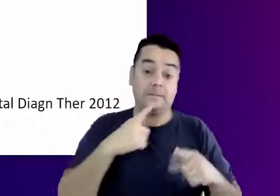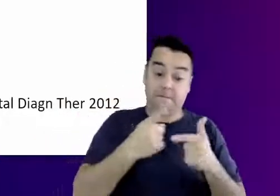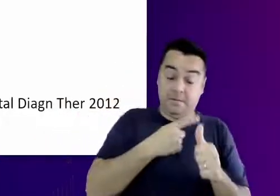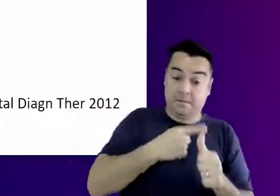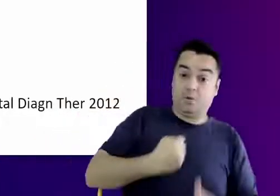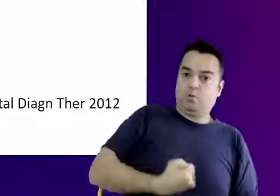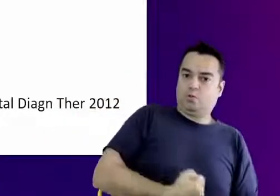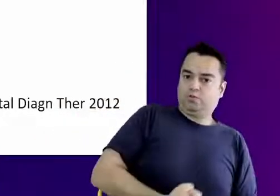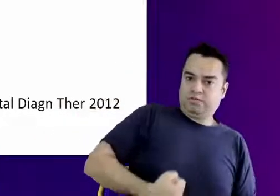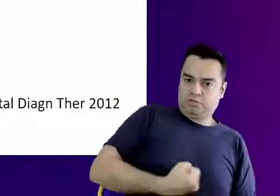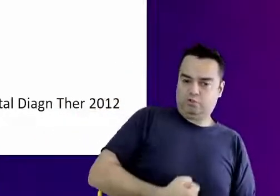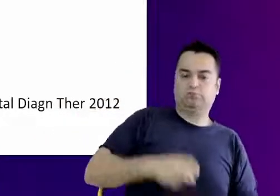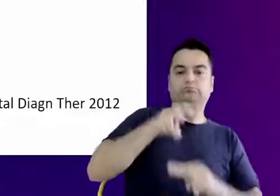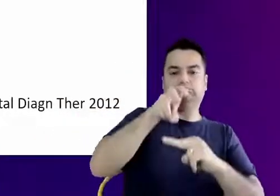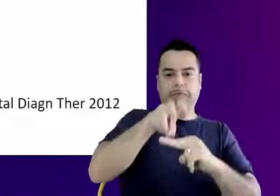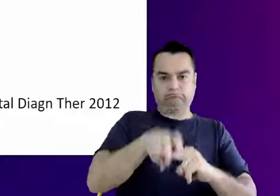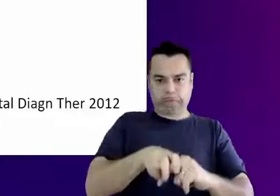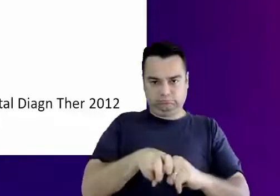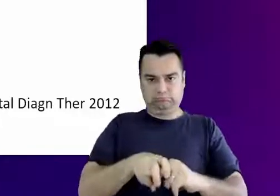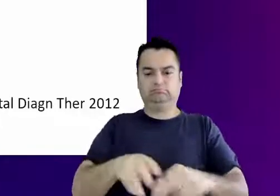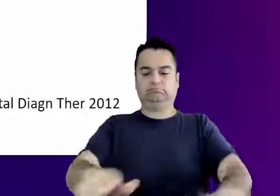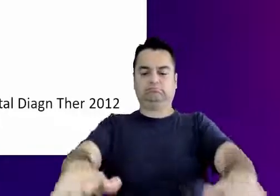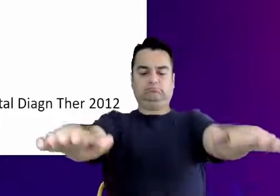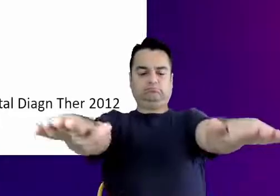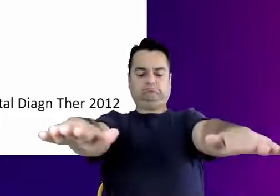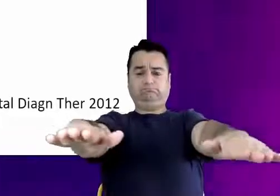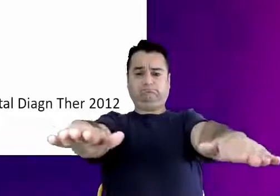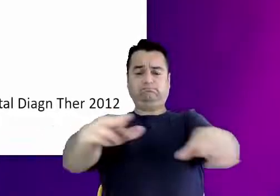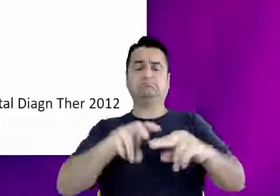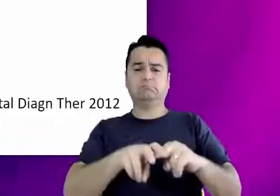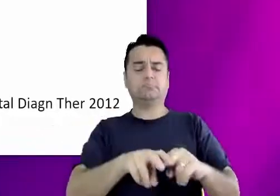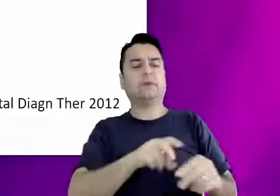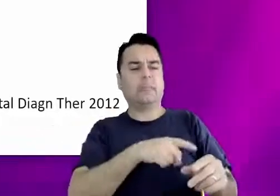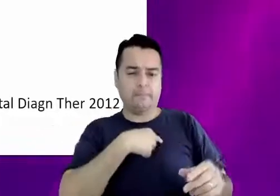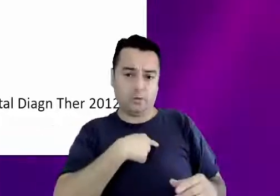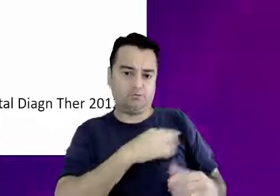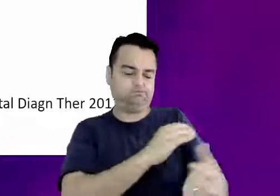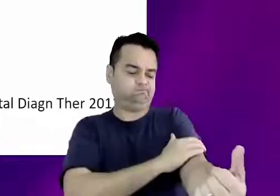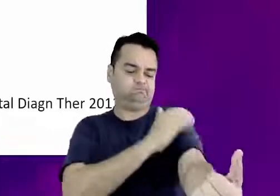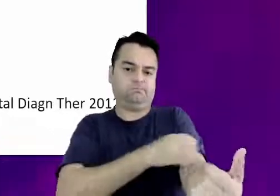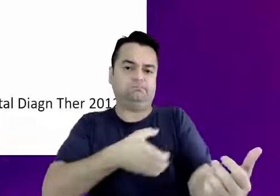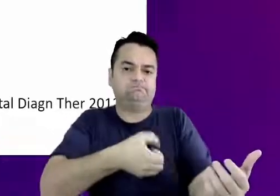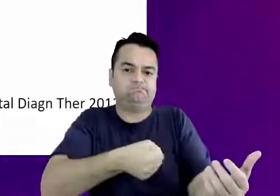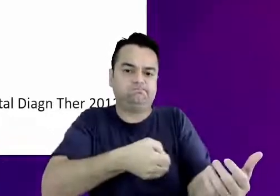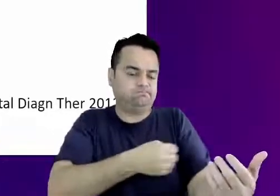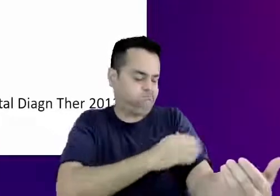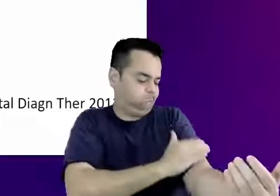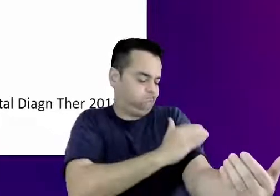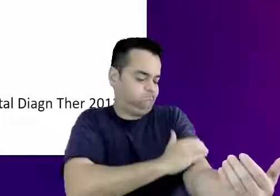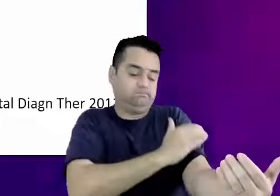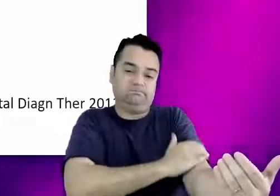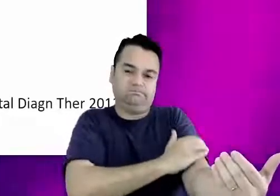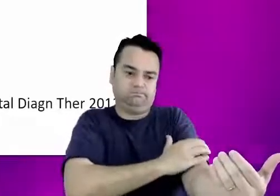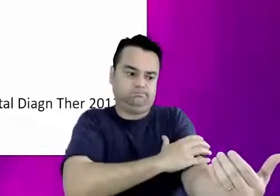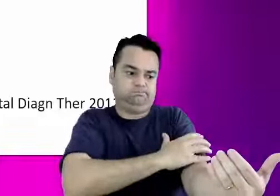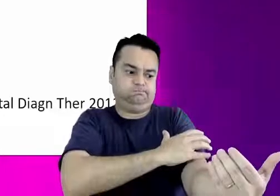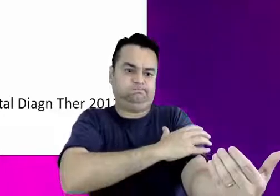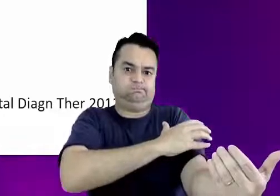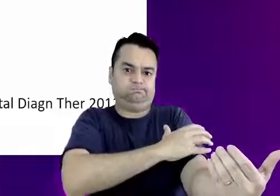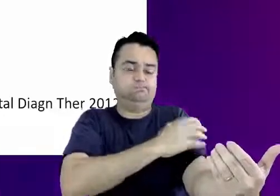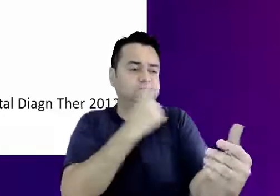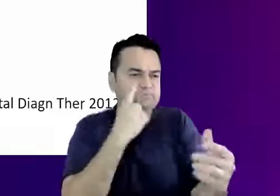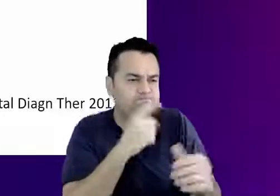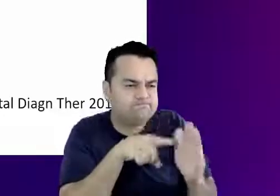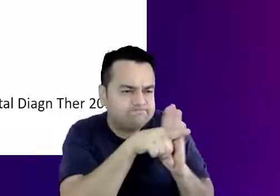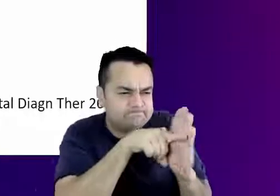sentada com os braços ao nível do coração. Eu vou medir a pressão nos 2 braços simultaneamente 2 vezes e vou colocar